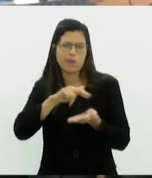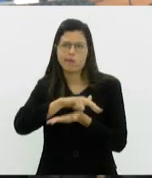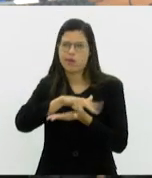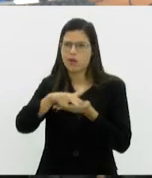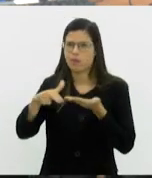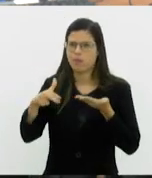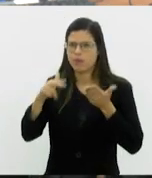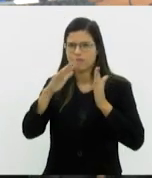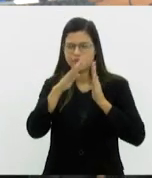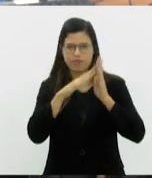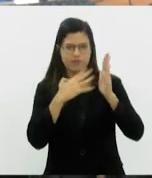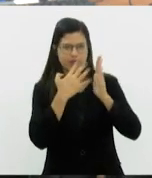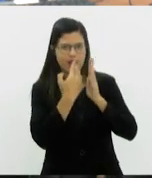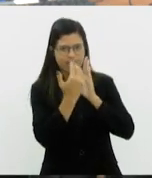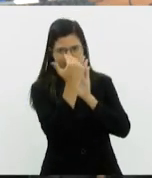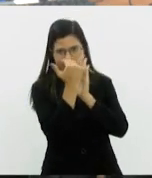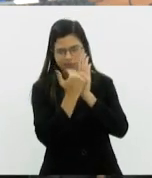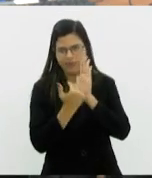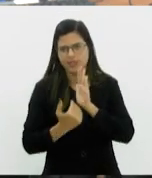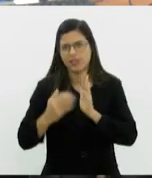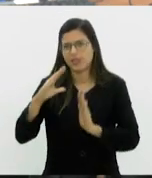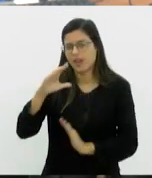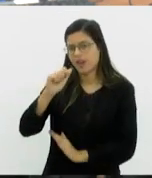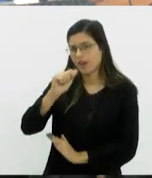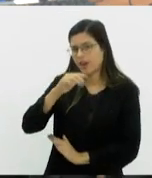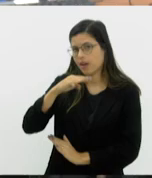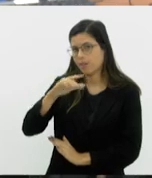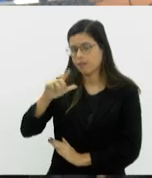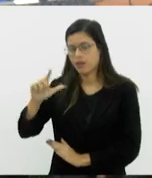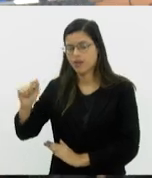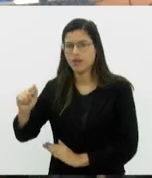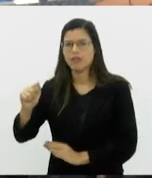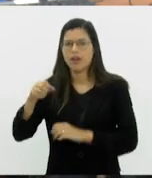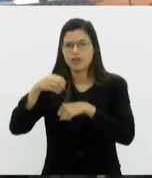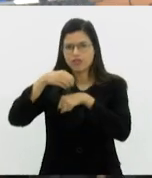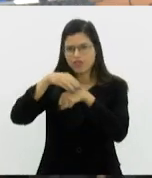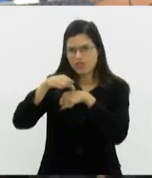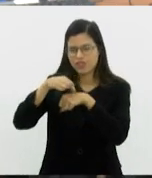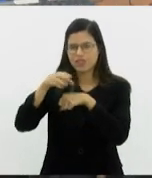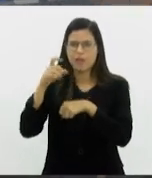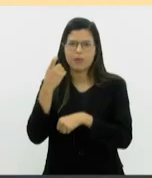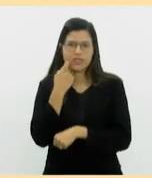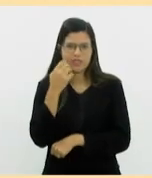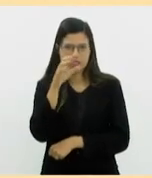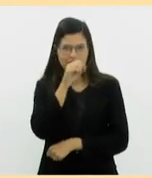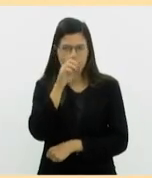na agenda cultural. Camila Portugal traz agora as dicas para o seu final de semana.